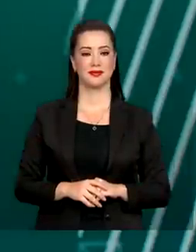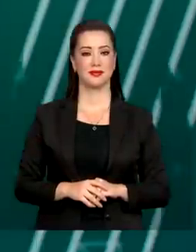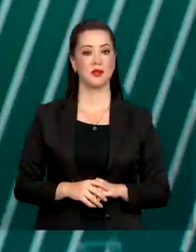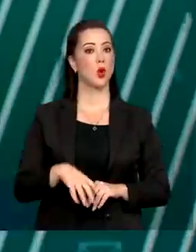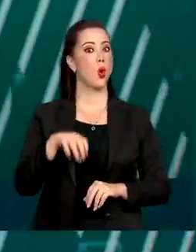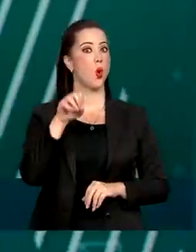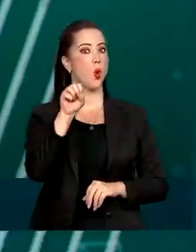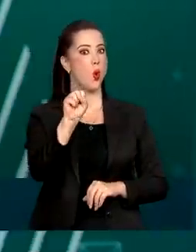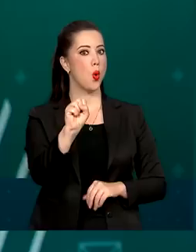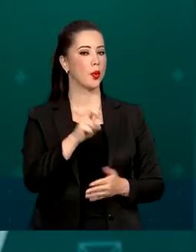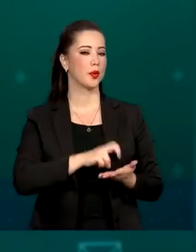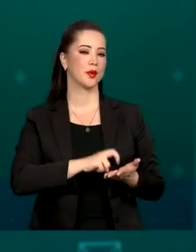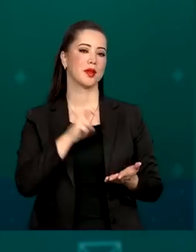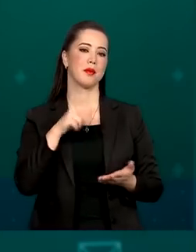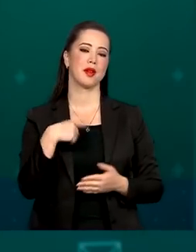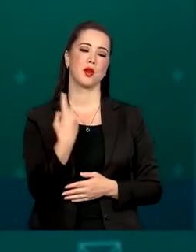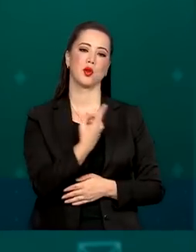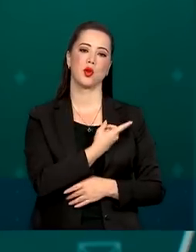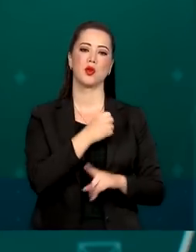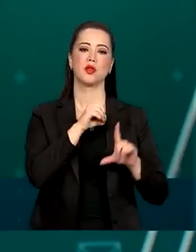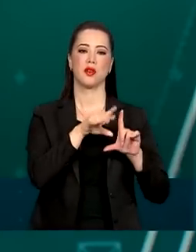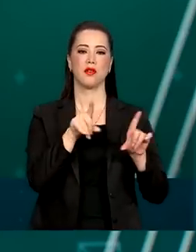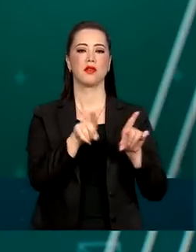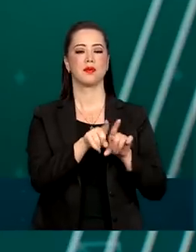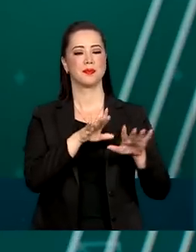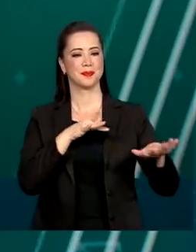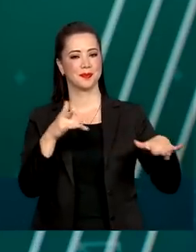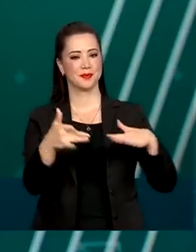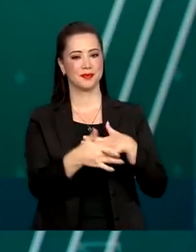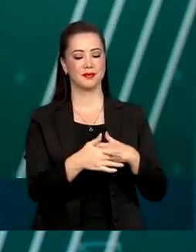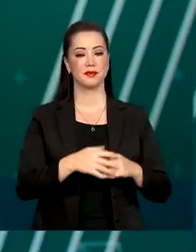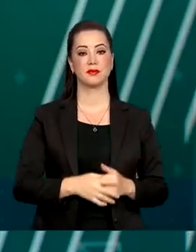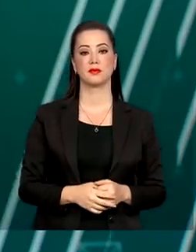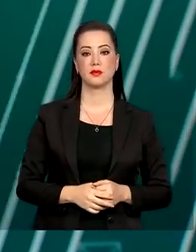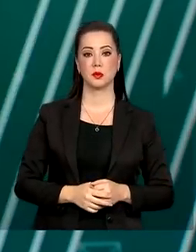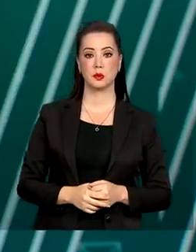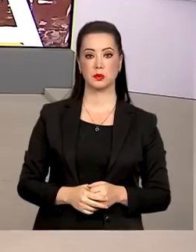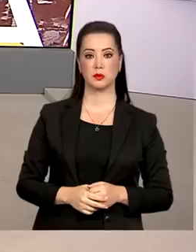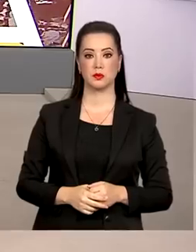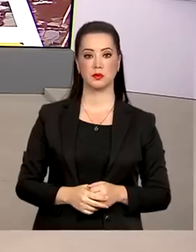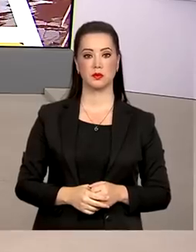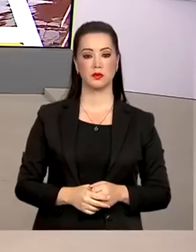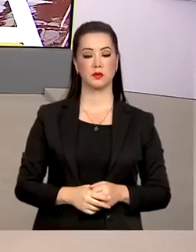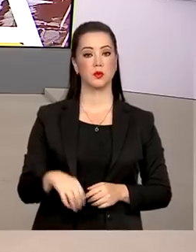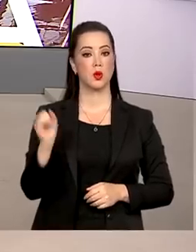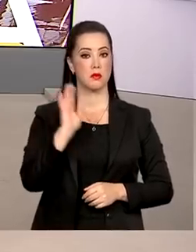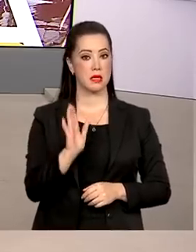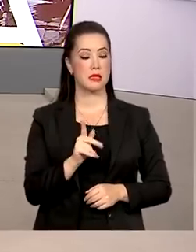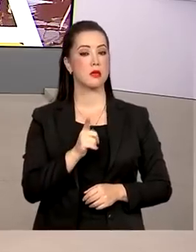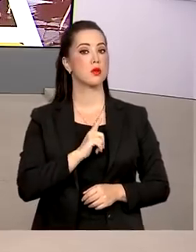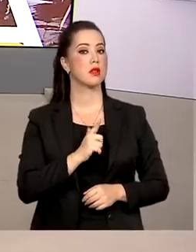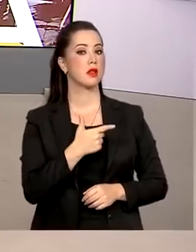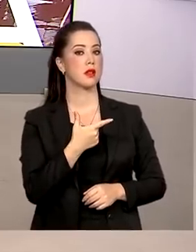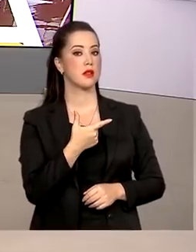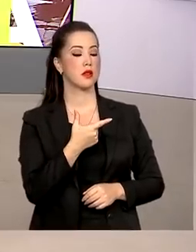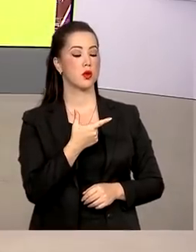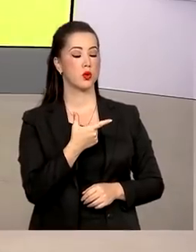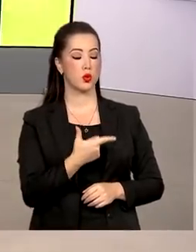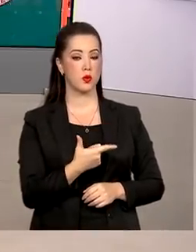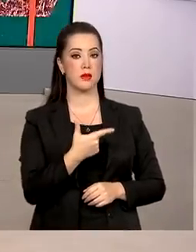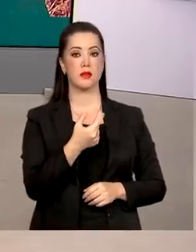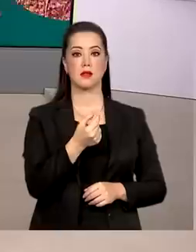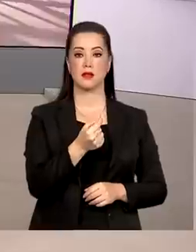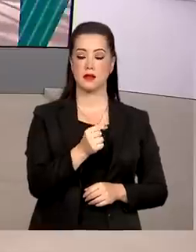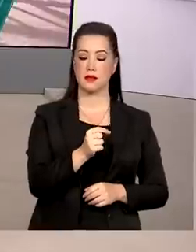são 8 horas da manhã e estamos ao vivo também pelas redes sociais o Brasil tem 207